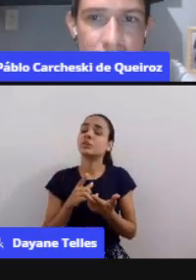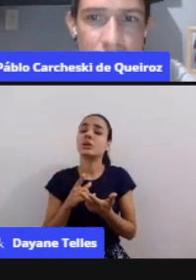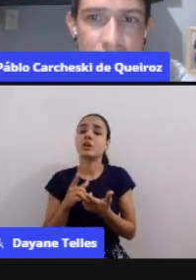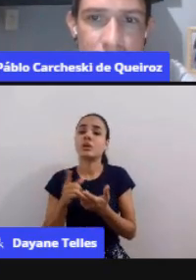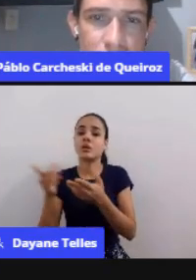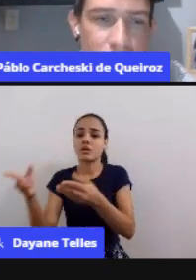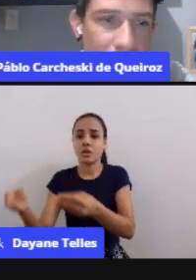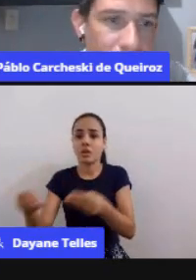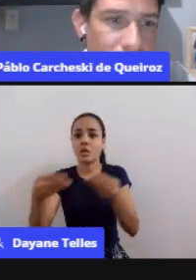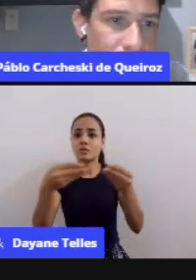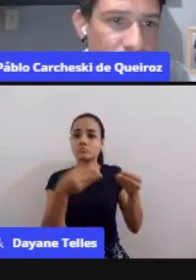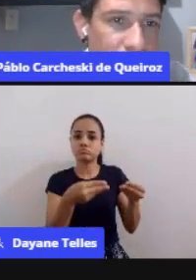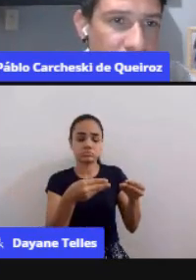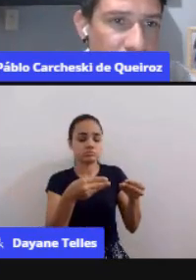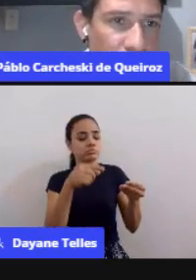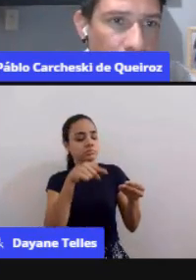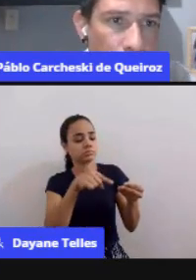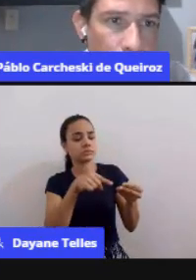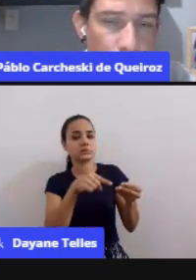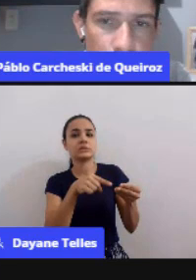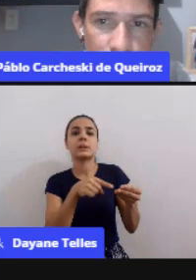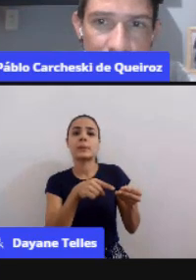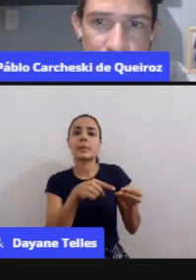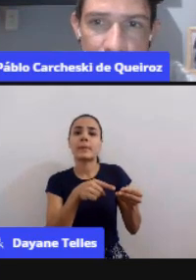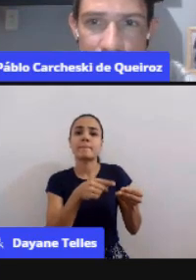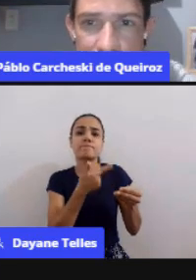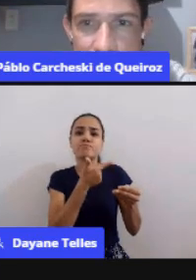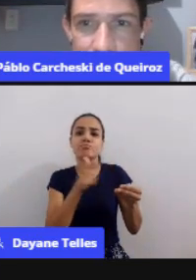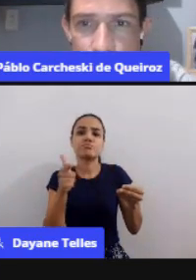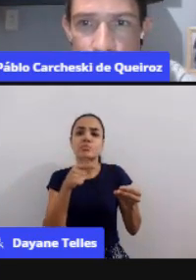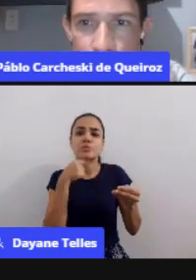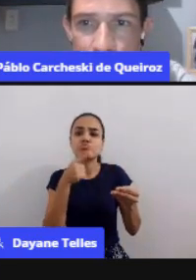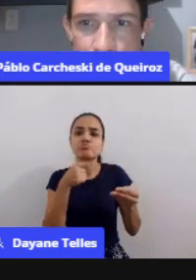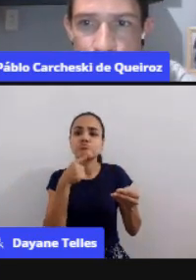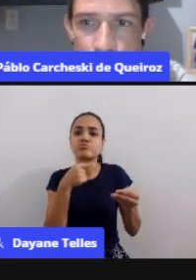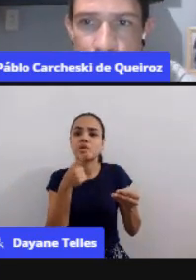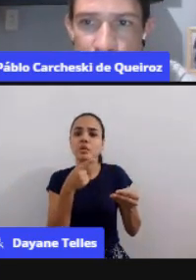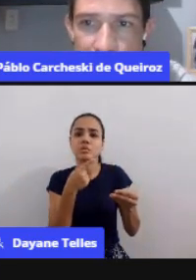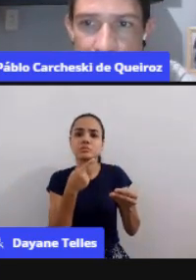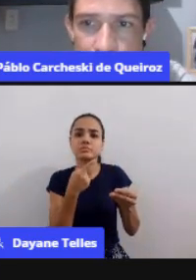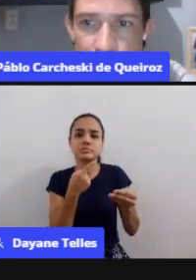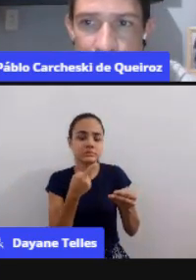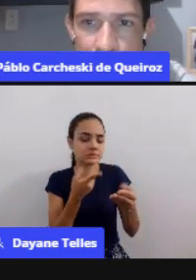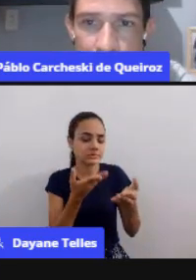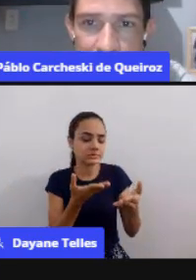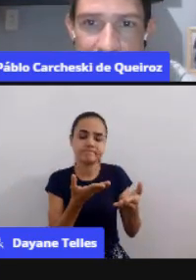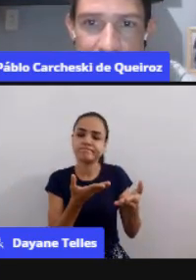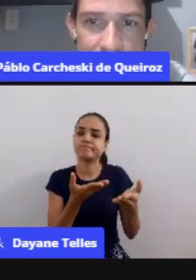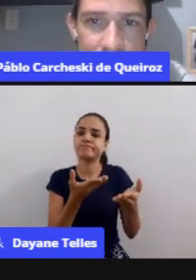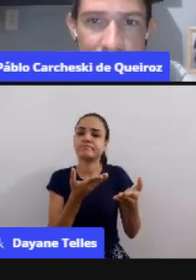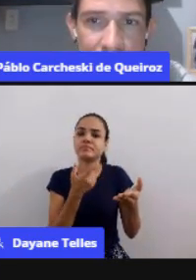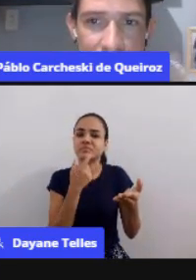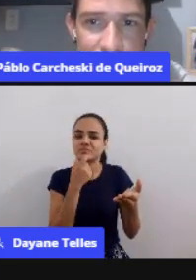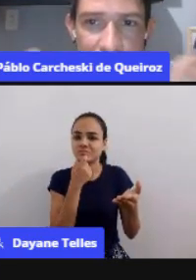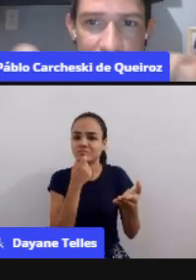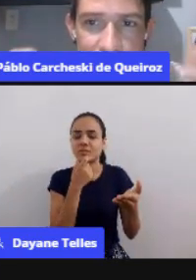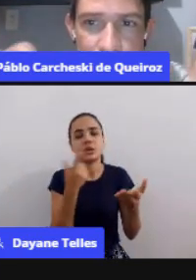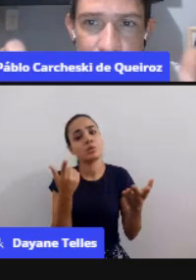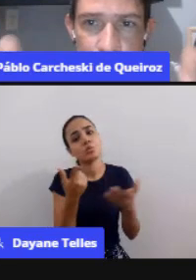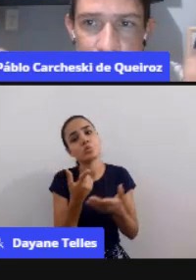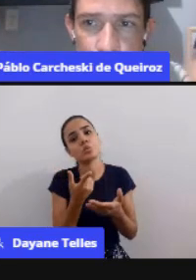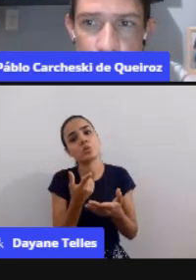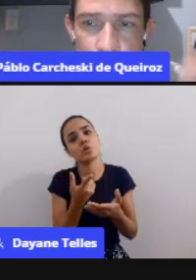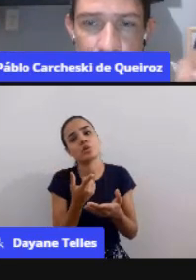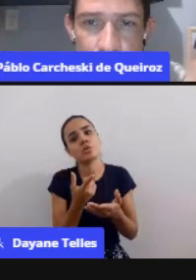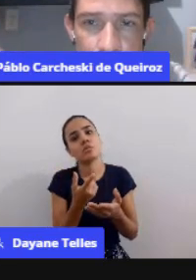né? E aí, na atividade que a gente acabou propondo para o 8º ano, tem lá, né? O número de metros cúbicos de água e o valor a pagar, né? Essa